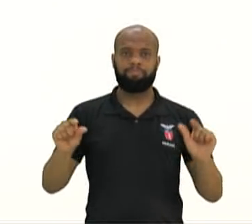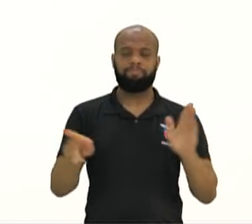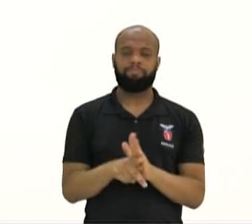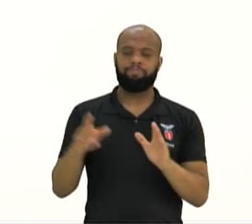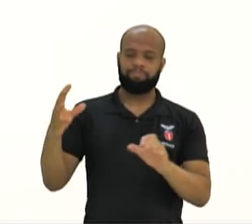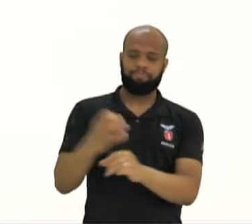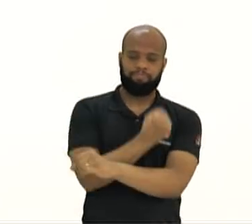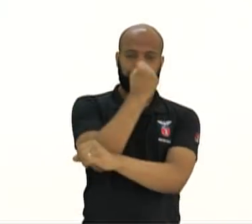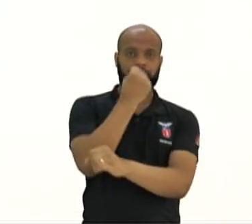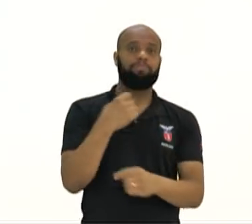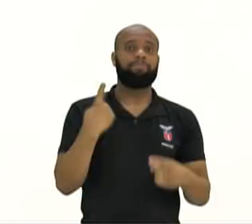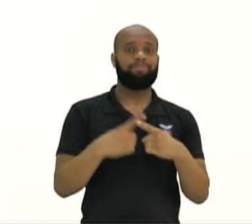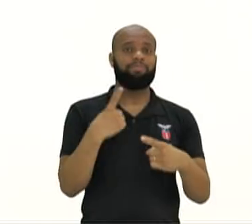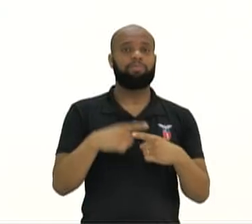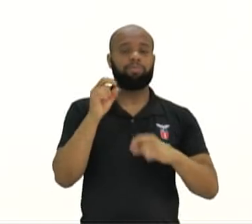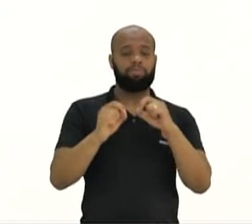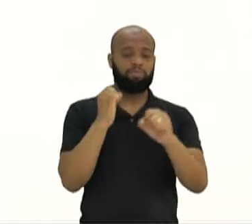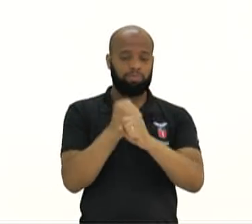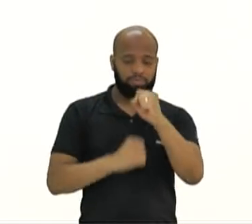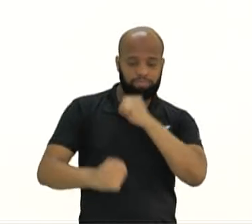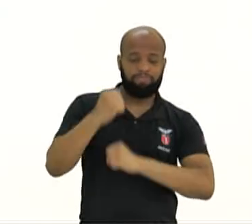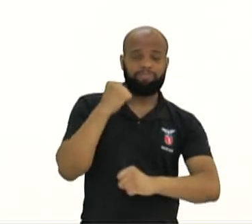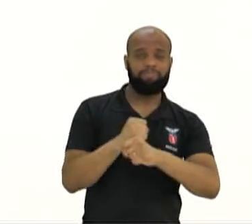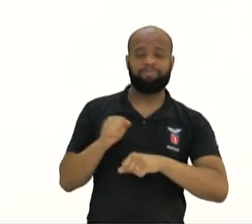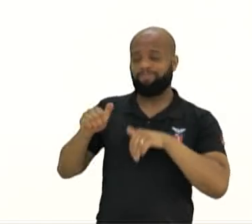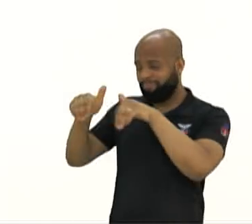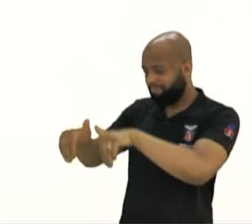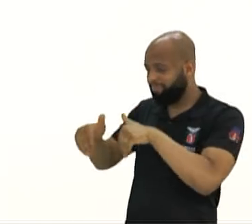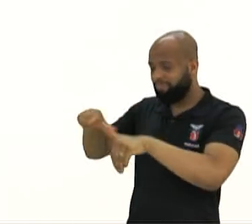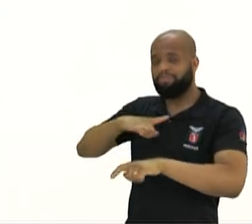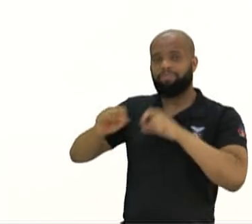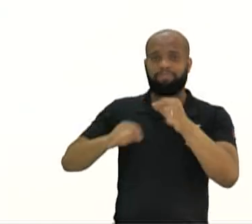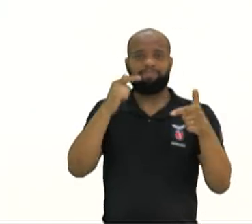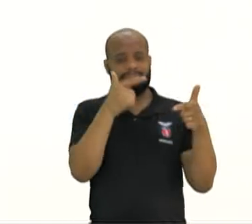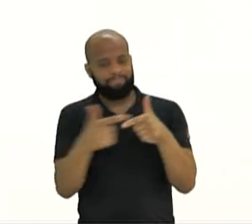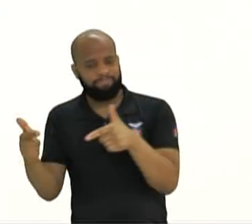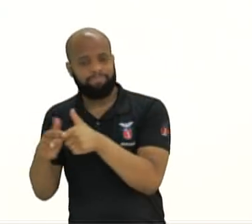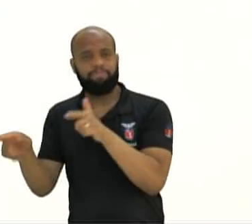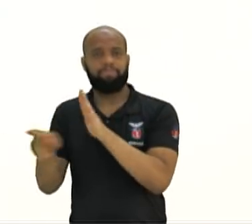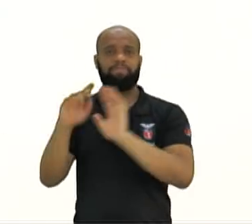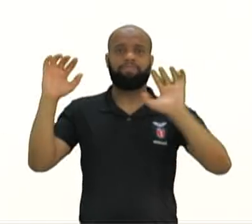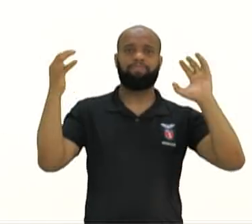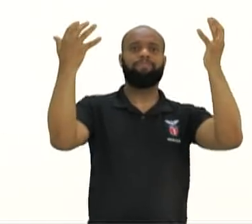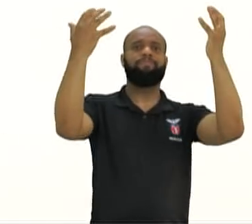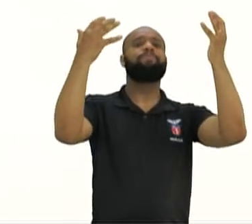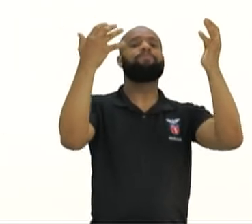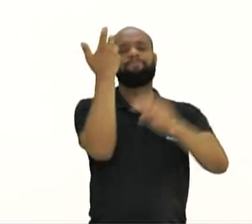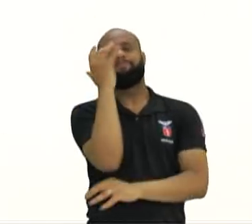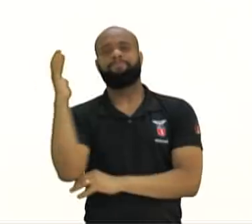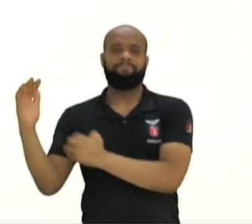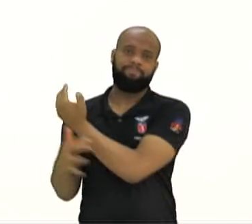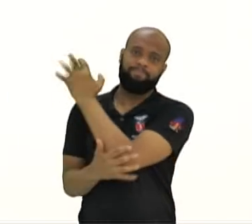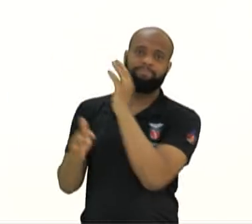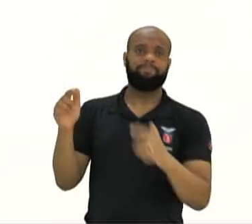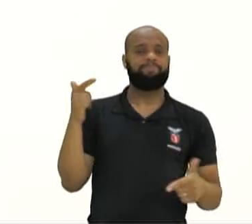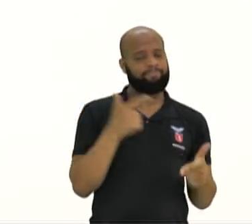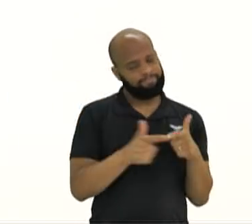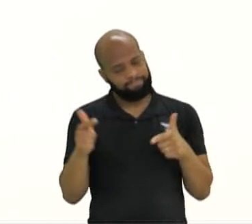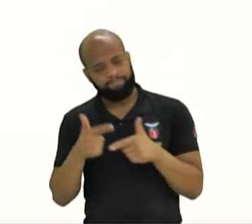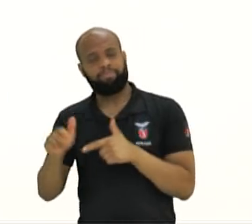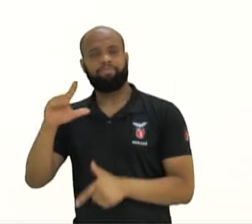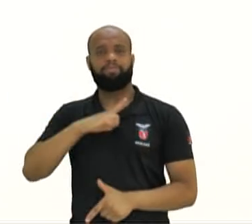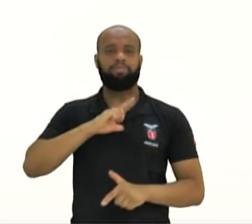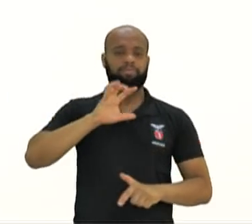ano passado, a Austrália enfrentou problemas climáticos, problemas ambientais gravíssimos. E isso, lógico,